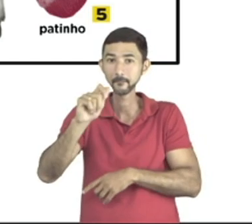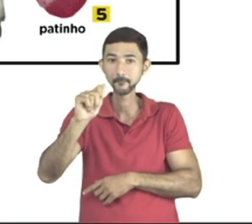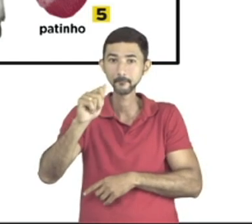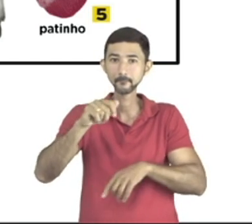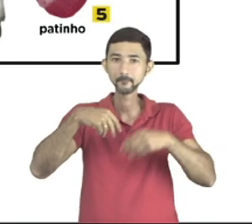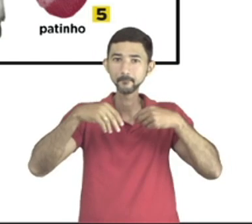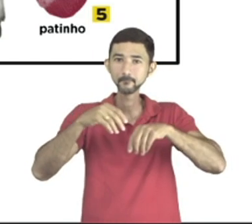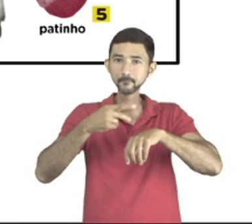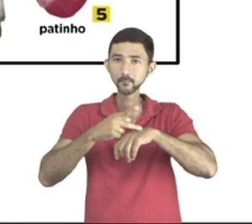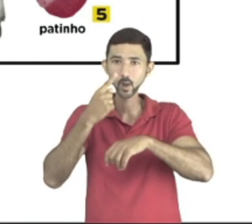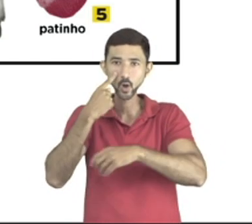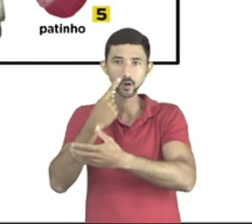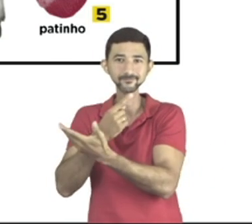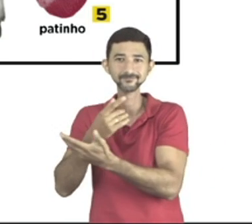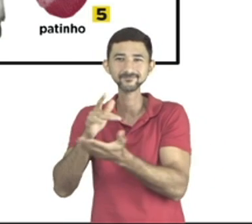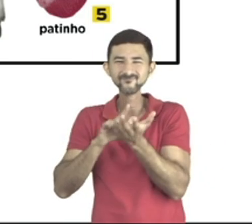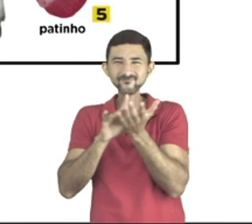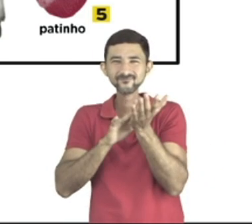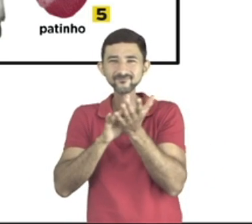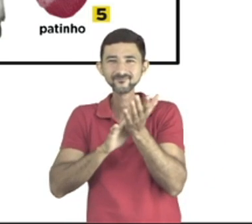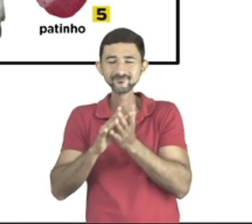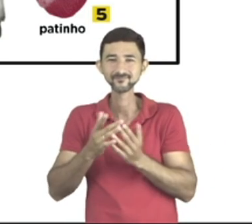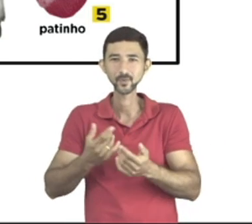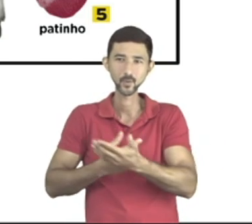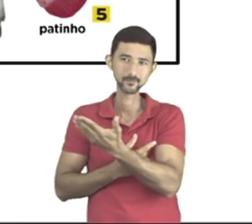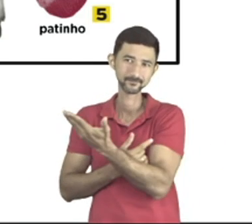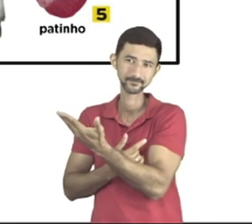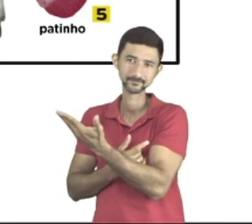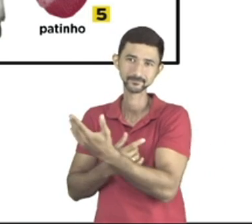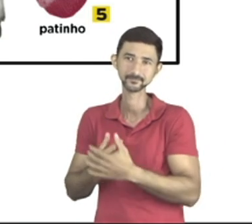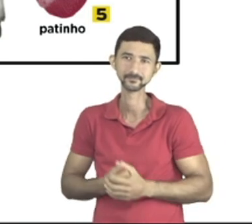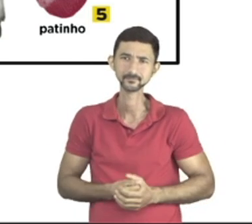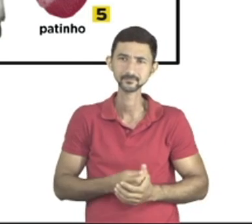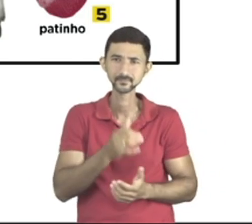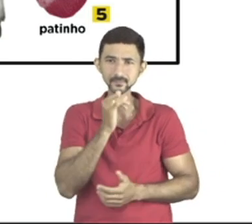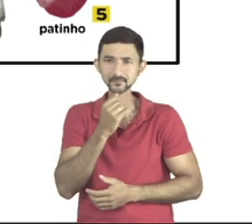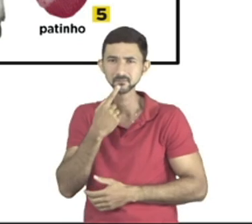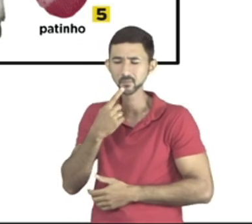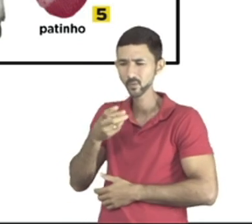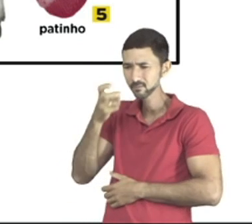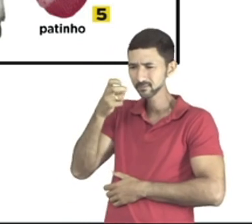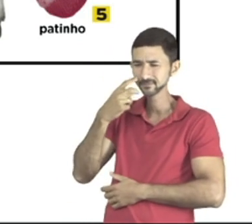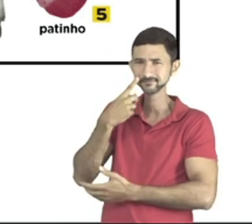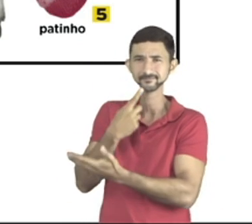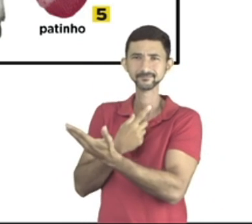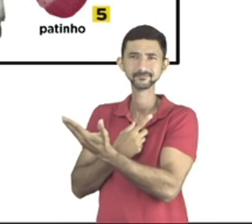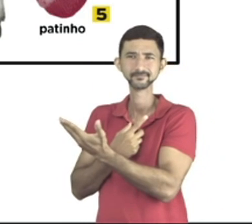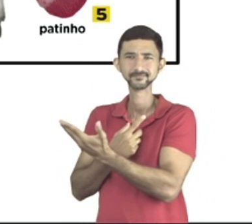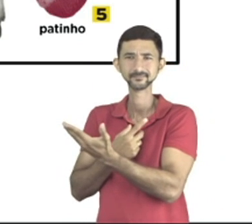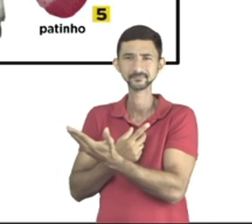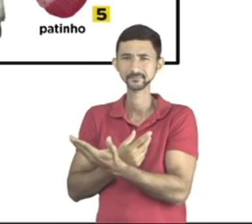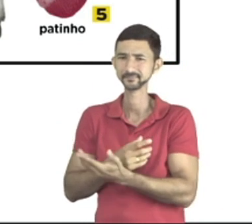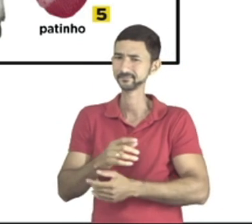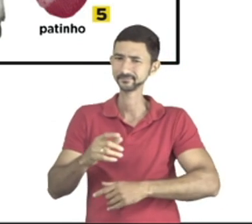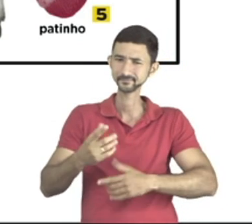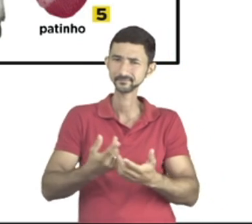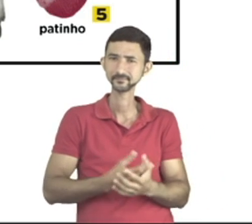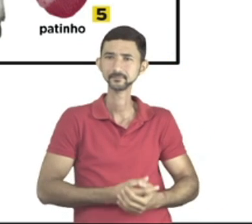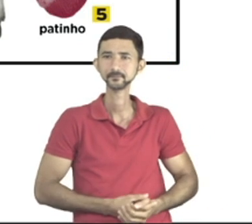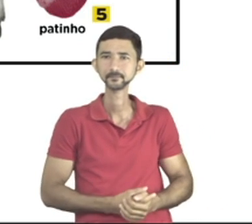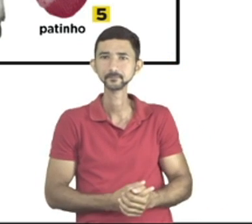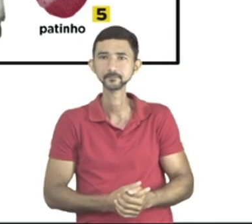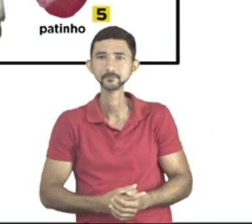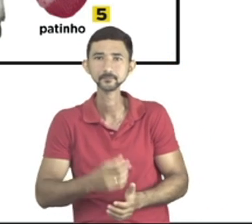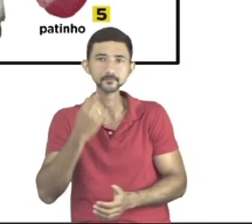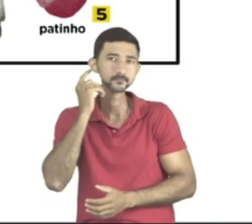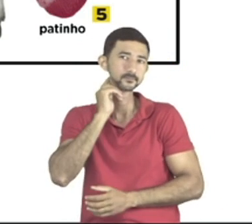para tentar enganar o consumidor, né? Mas o consumidor não é besta. Ele olhou, olha o olhar de peixe morto lá do peixe. O peixe está quase estragando. A